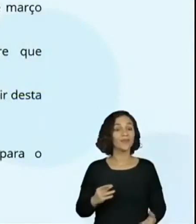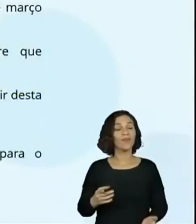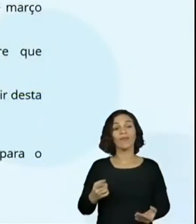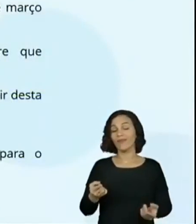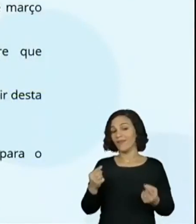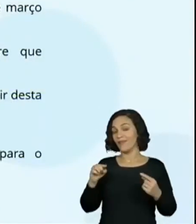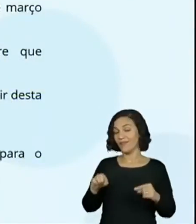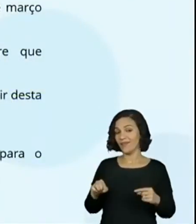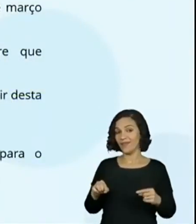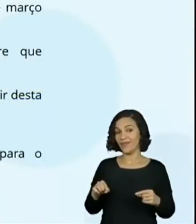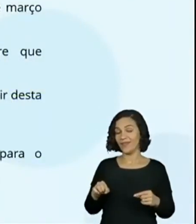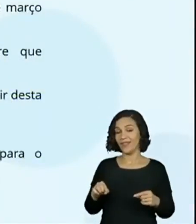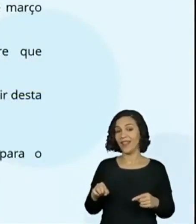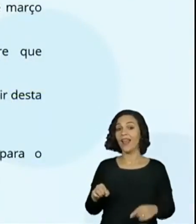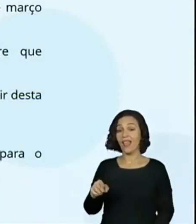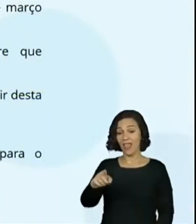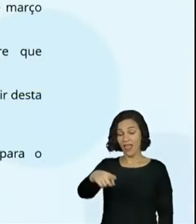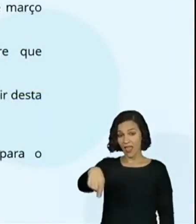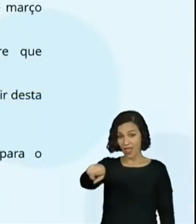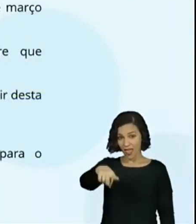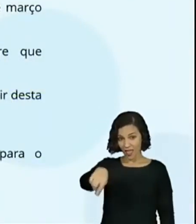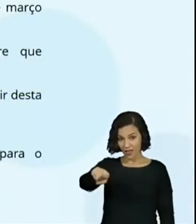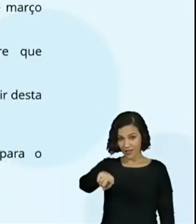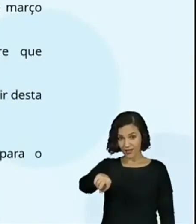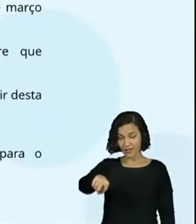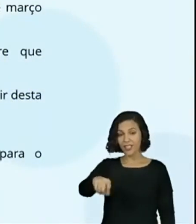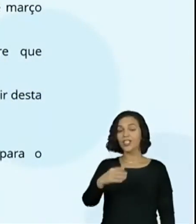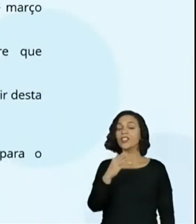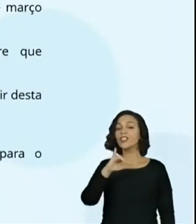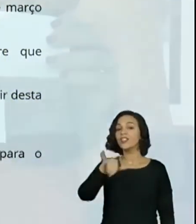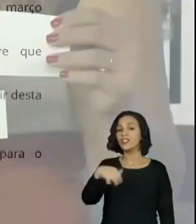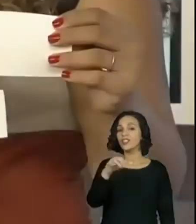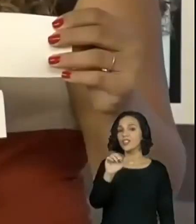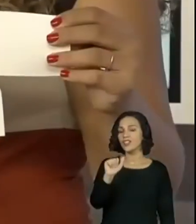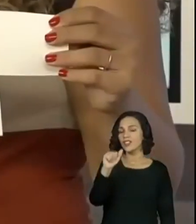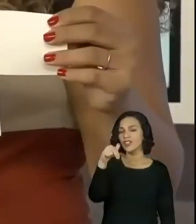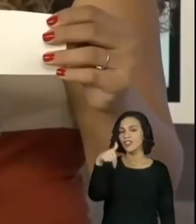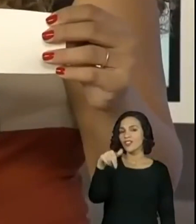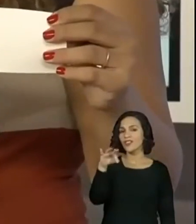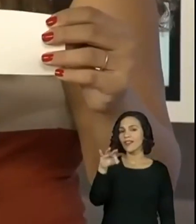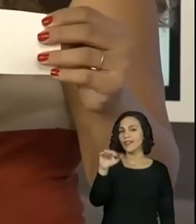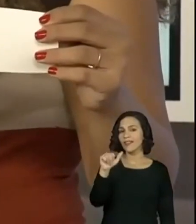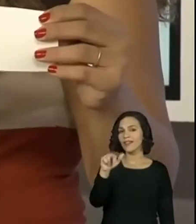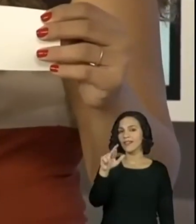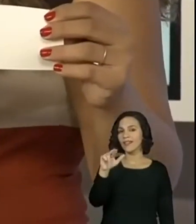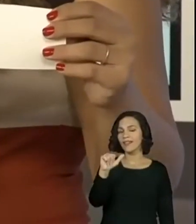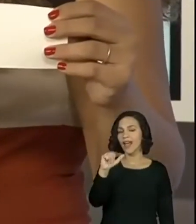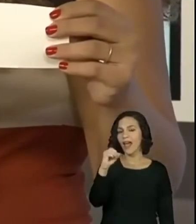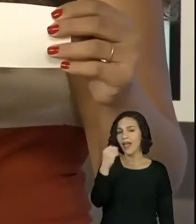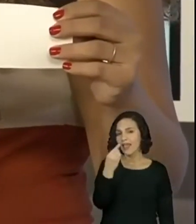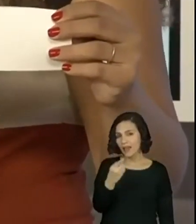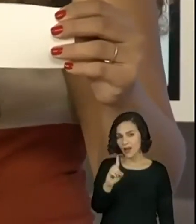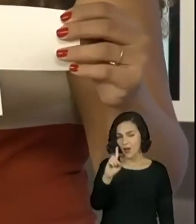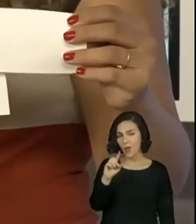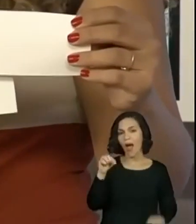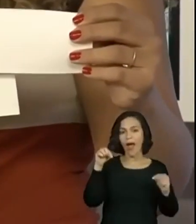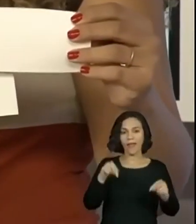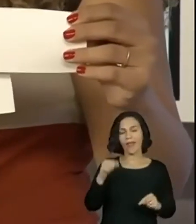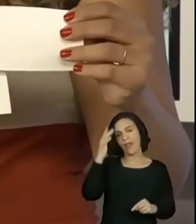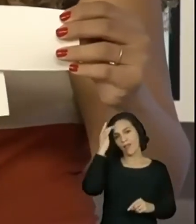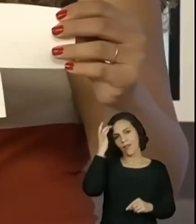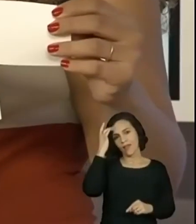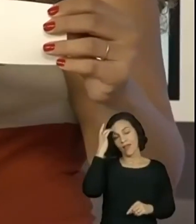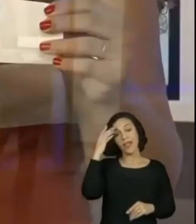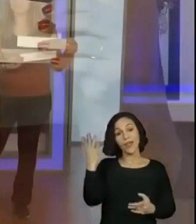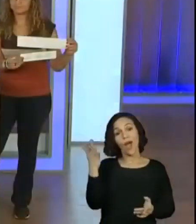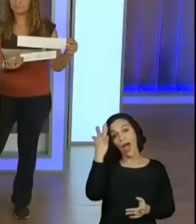eles jantarão aqui amanhã. Então, nós usamos todas as